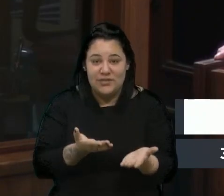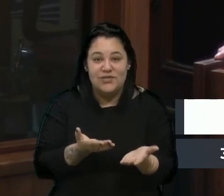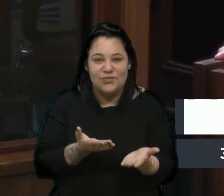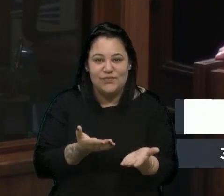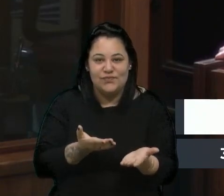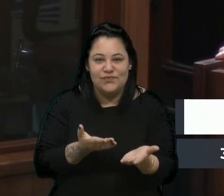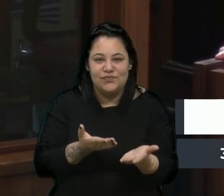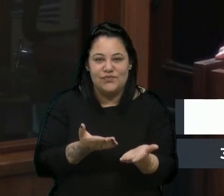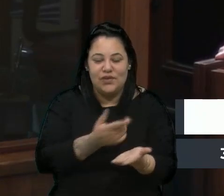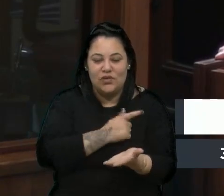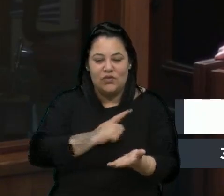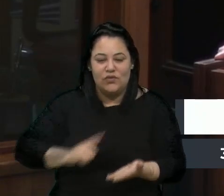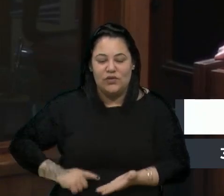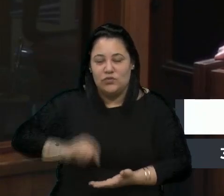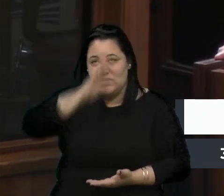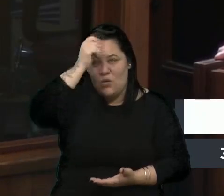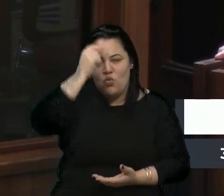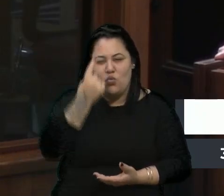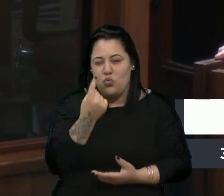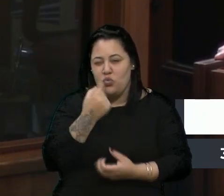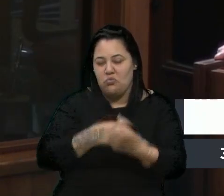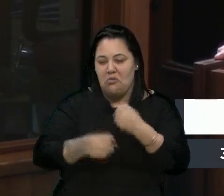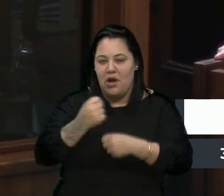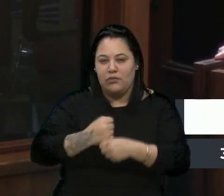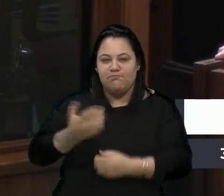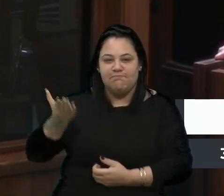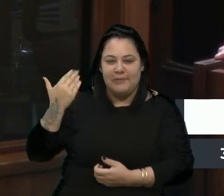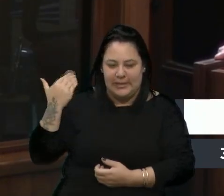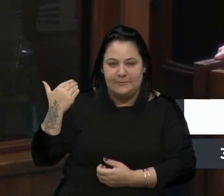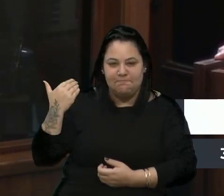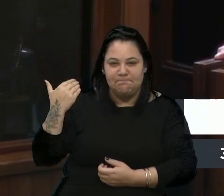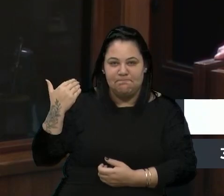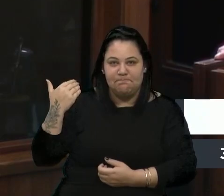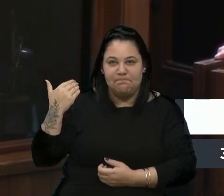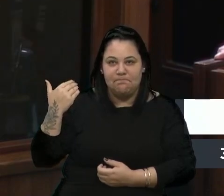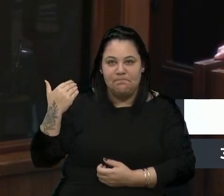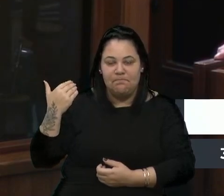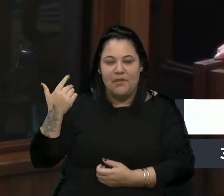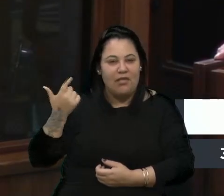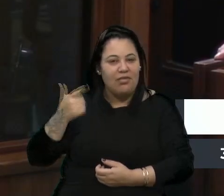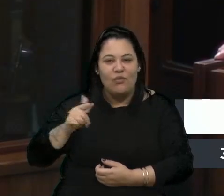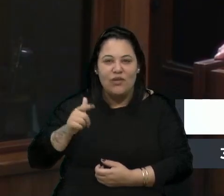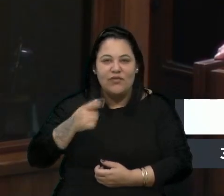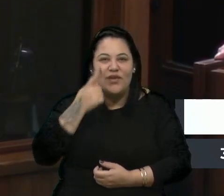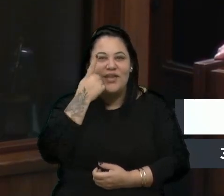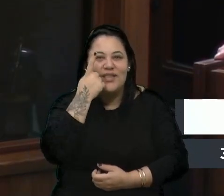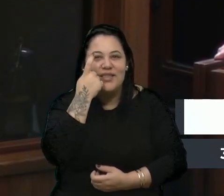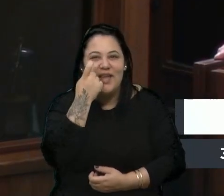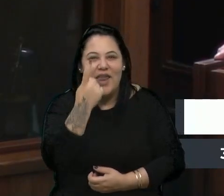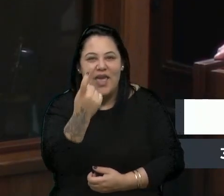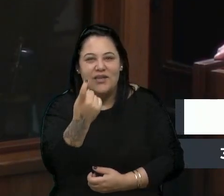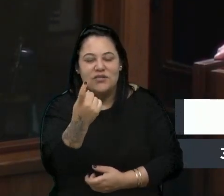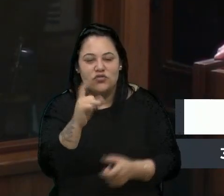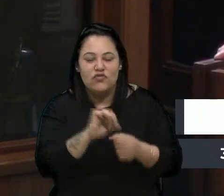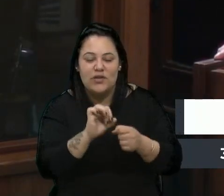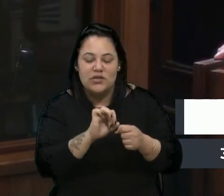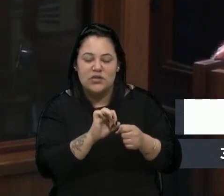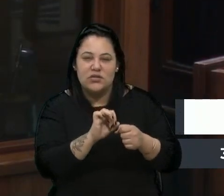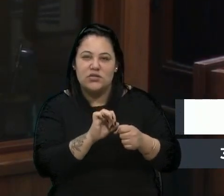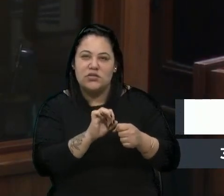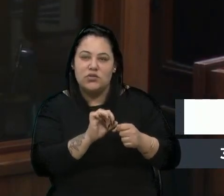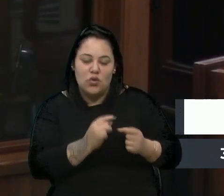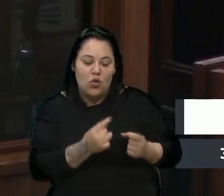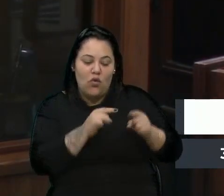municipal há 1 ano atrás, e não houve interesse de fazer o convênio para ajudar